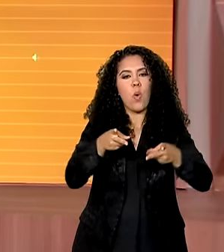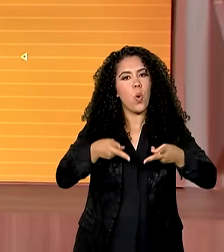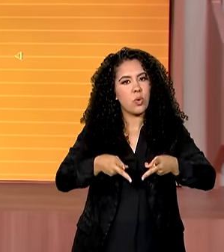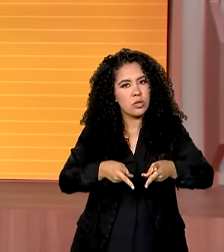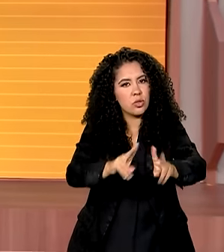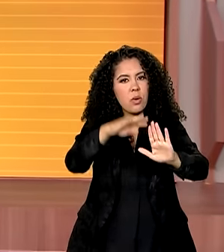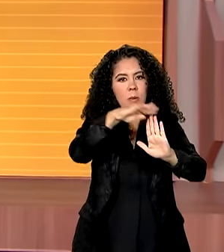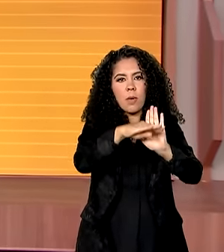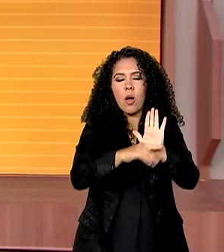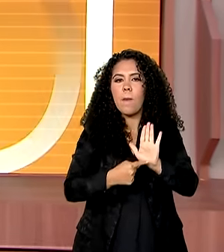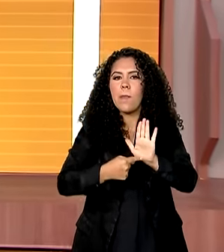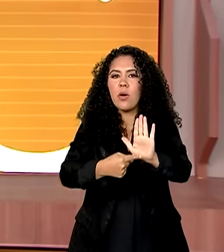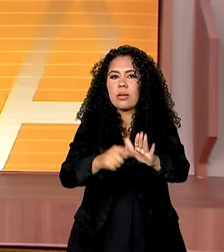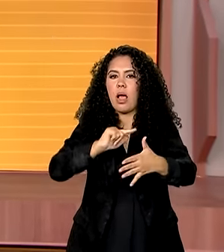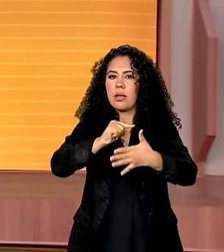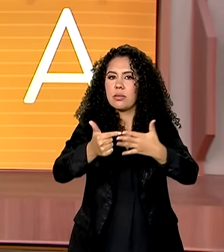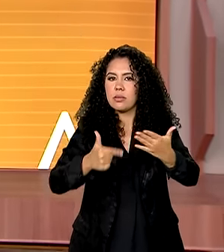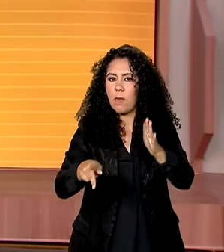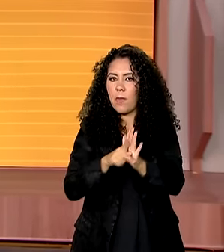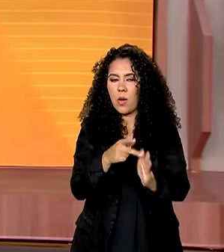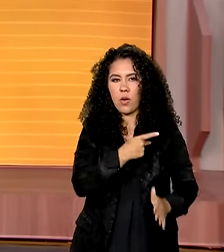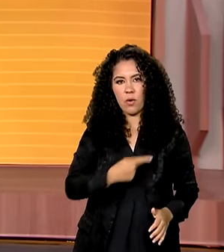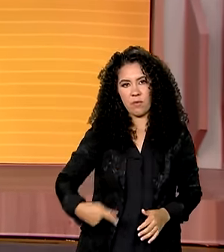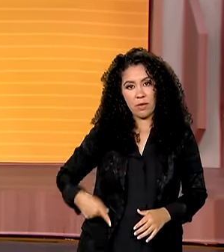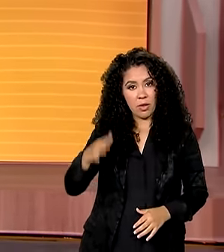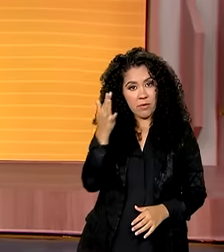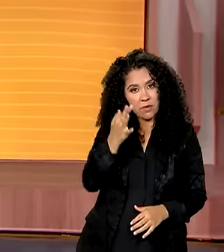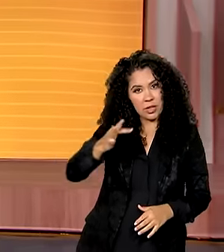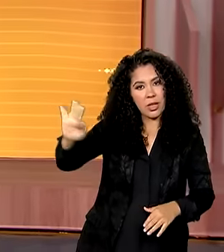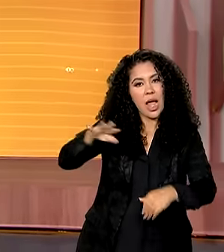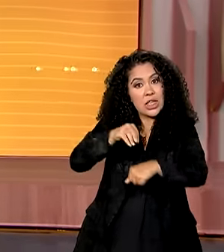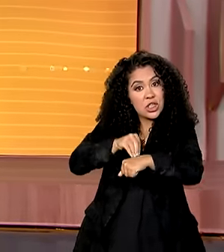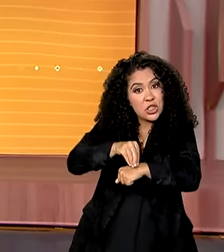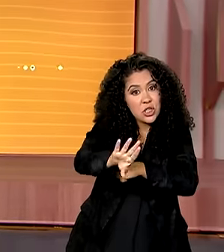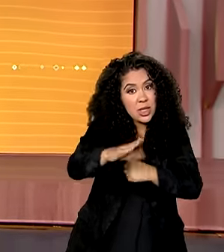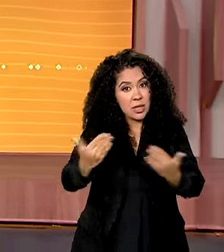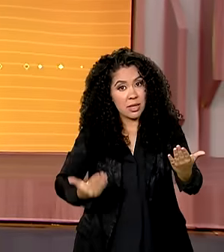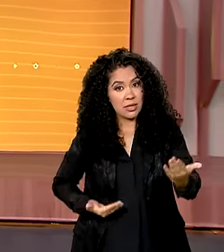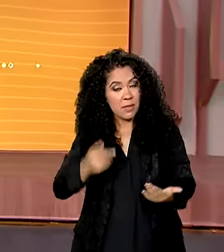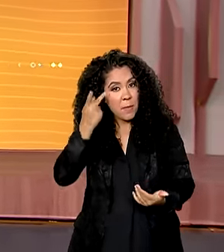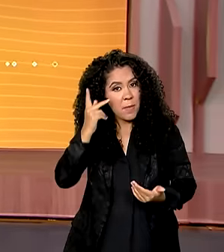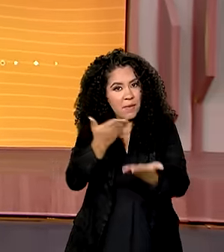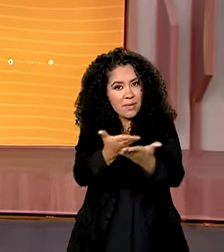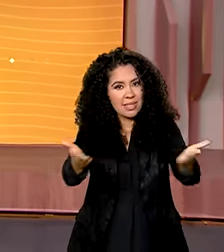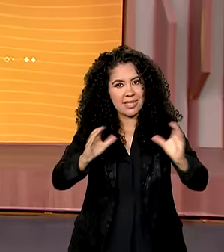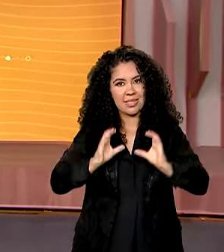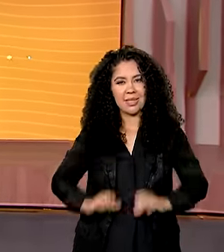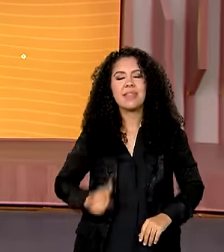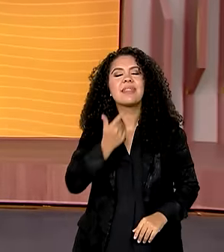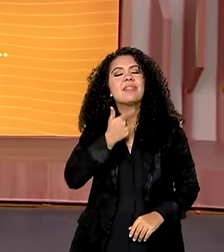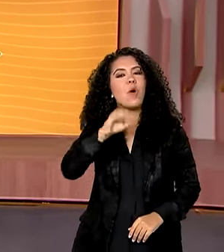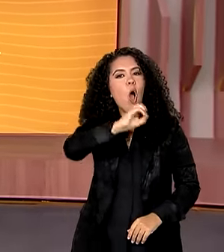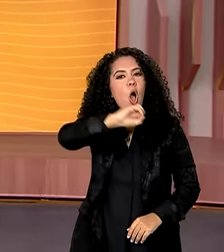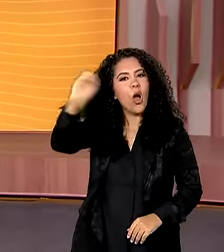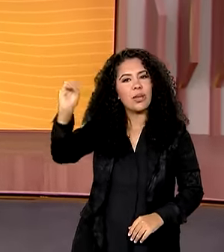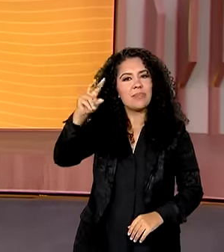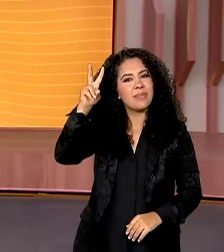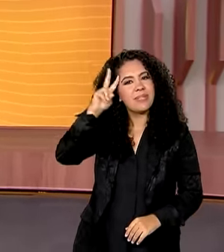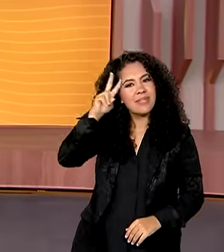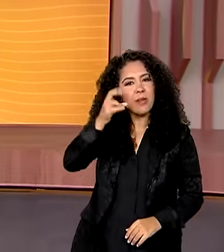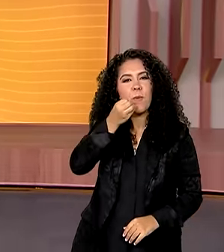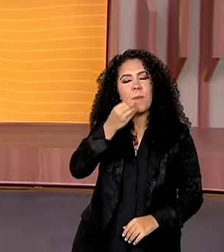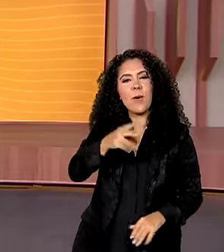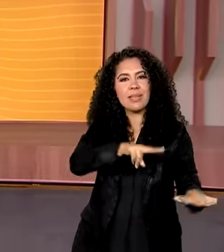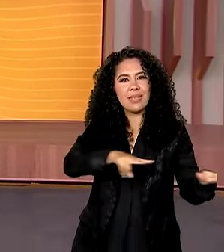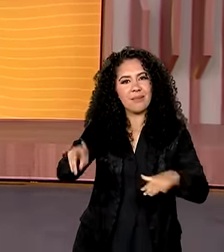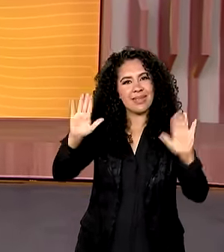ações do governo federal, com eventos ao vivo, dicas e serviços para você, cidadão. Uma ótima segunda-feira para você, uma boa semana e